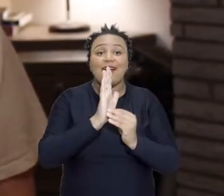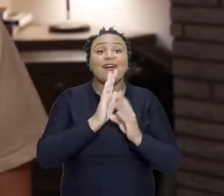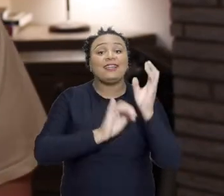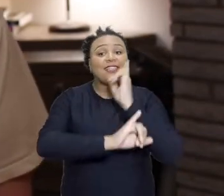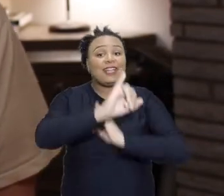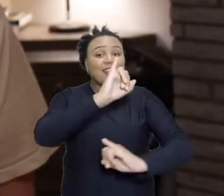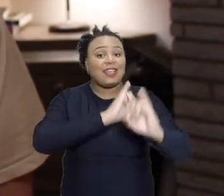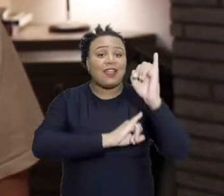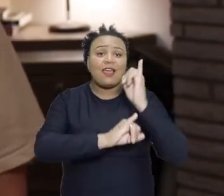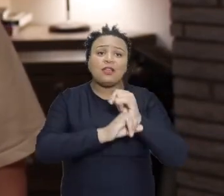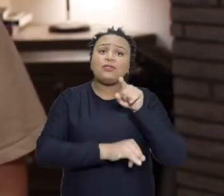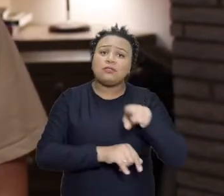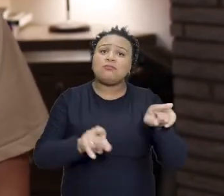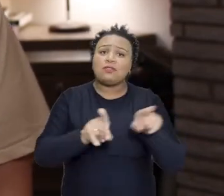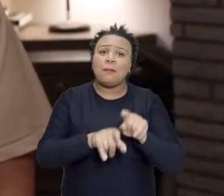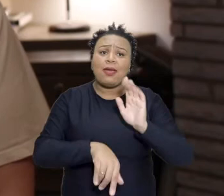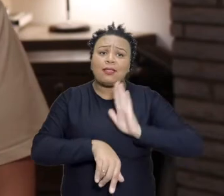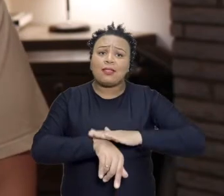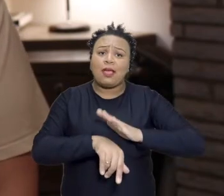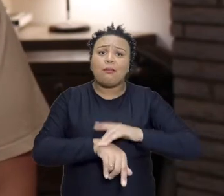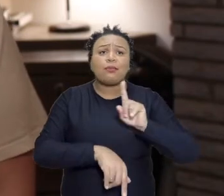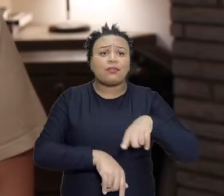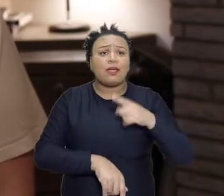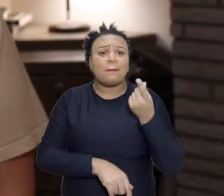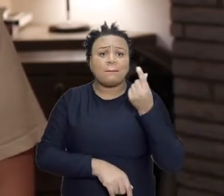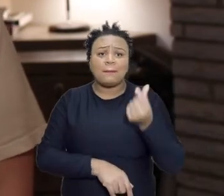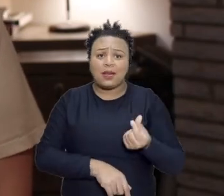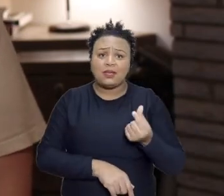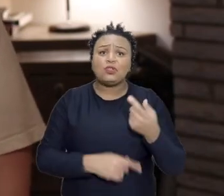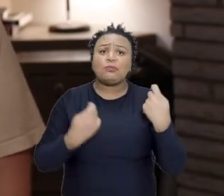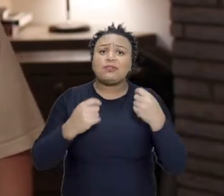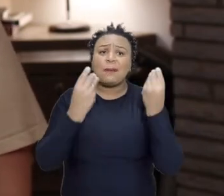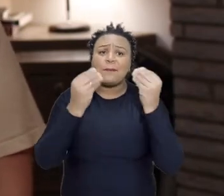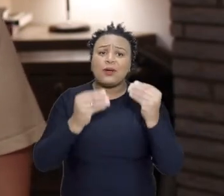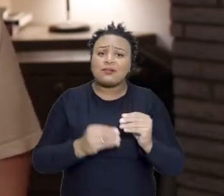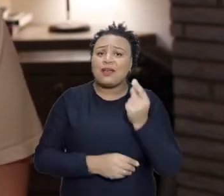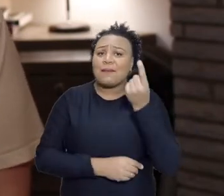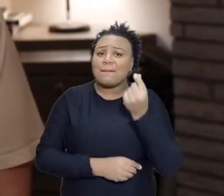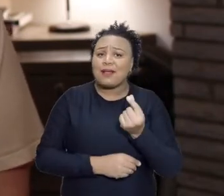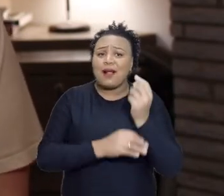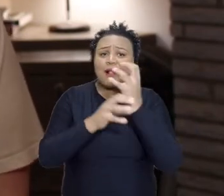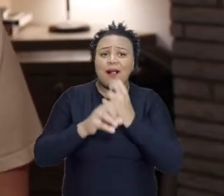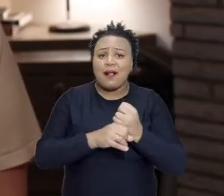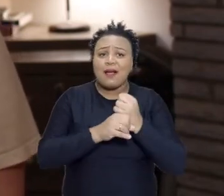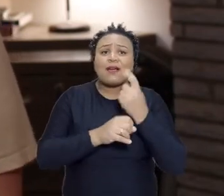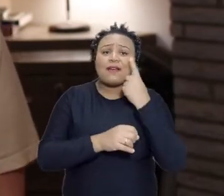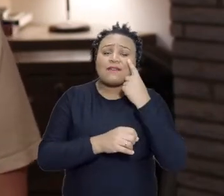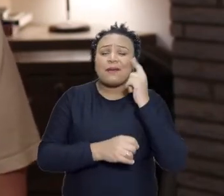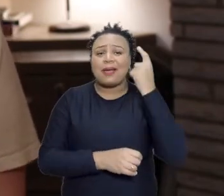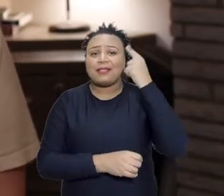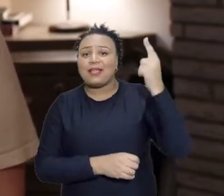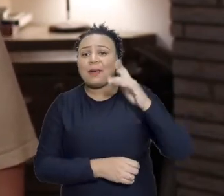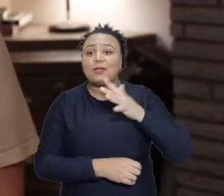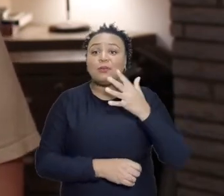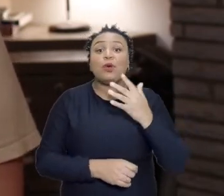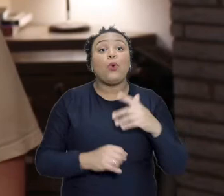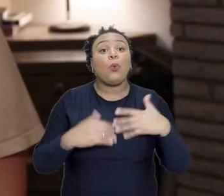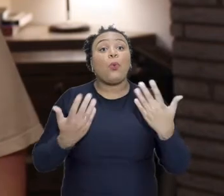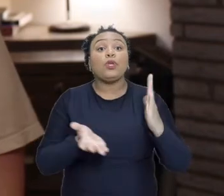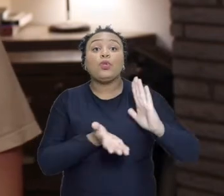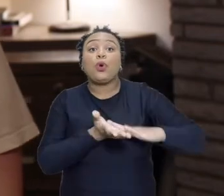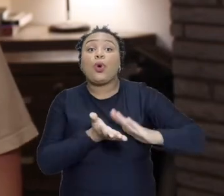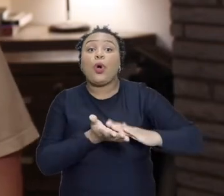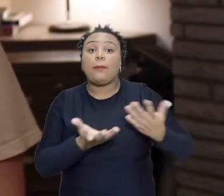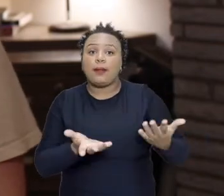isso também é seu tempo. Então você tem que precificar tudo isso e ter uma noção mais ou menos para saber quanto que vai cobrar, tanto